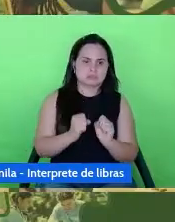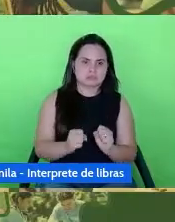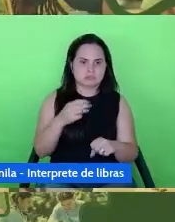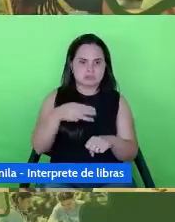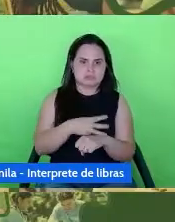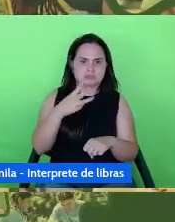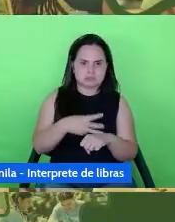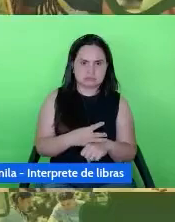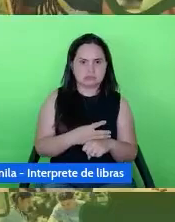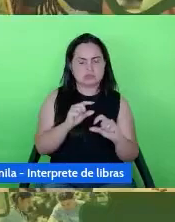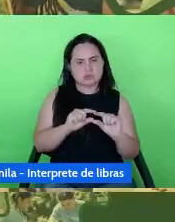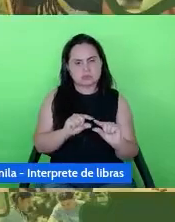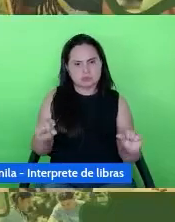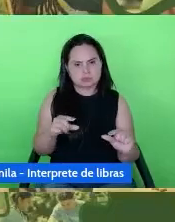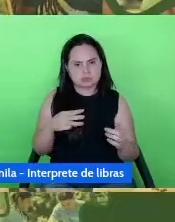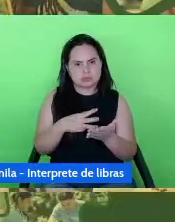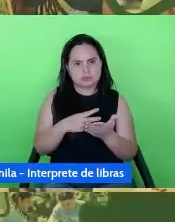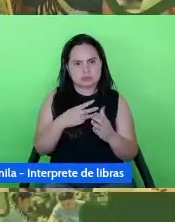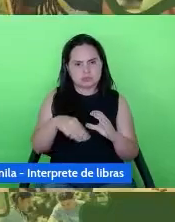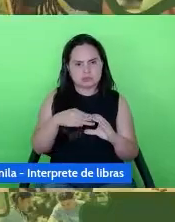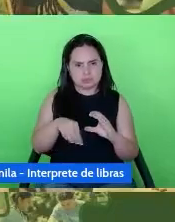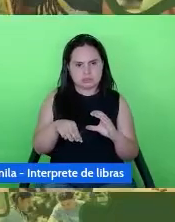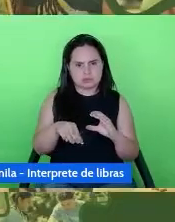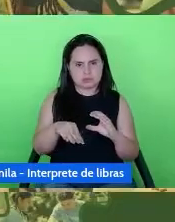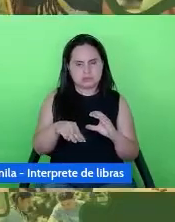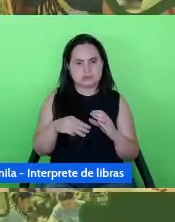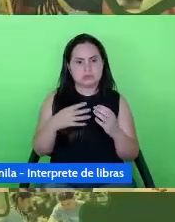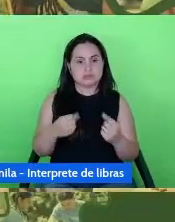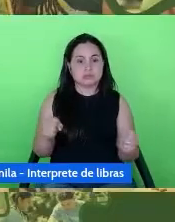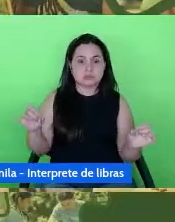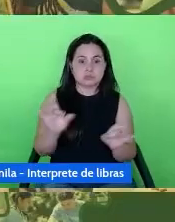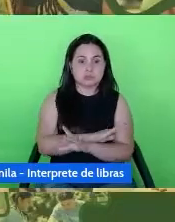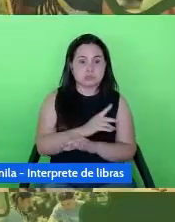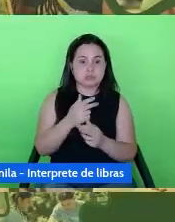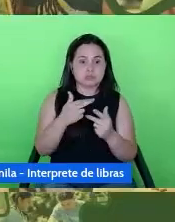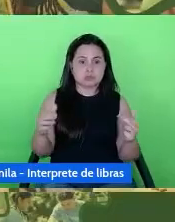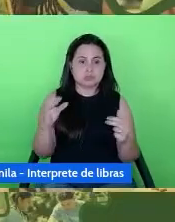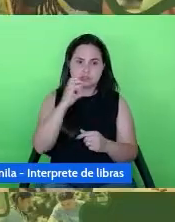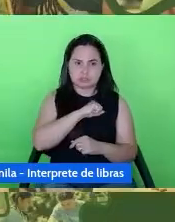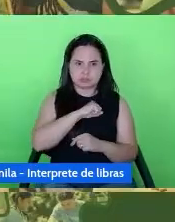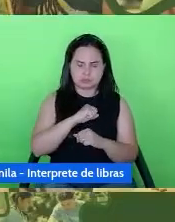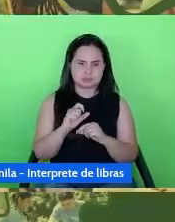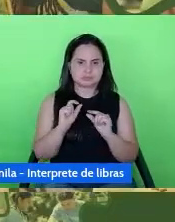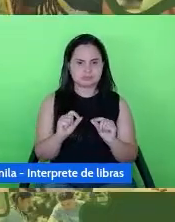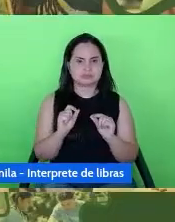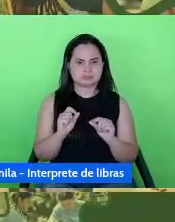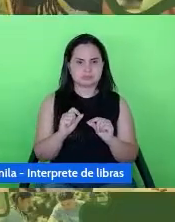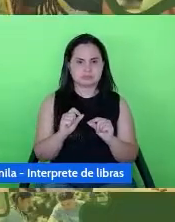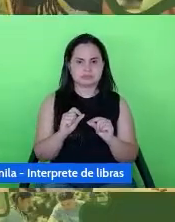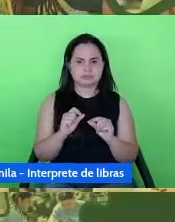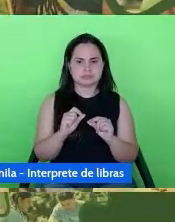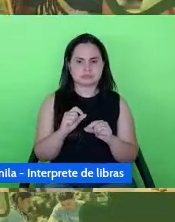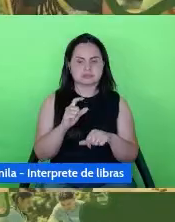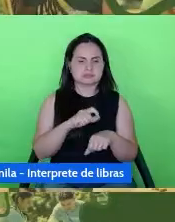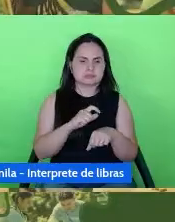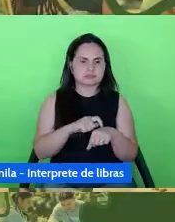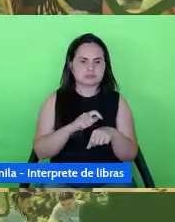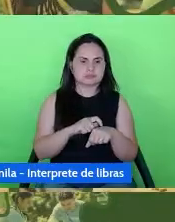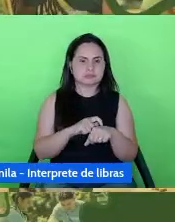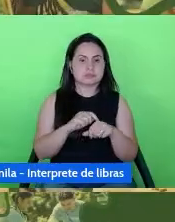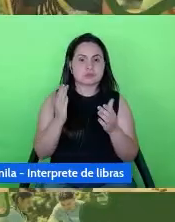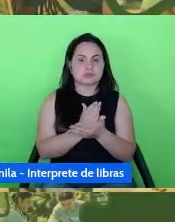WhatsApp, pelo e-mail, tá? E vamos fechar com uma coisa bem rapidinho aqui, apesar de ter estourado o tempo. Um